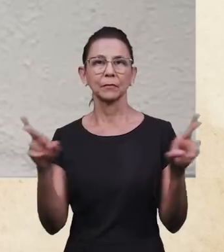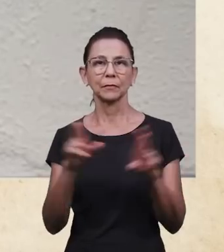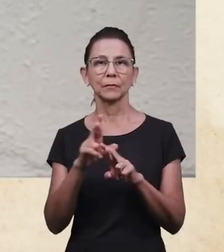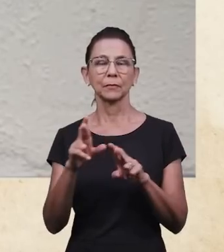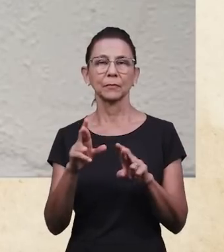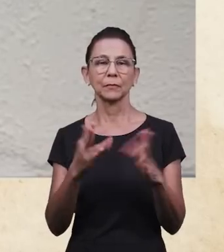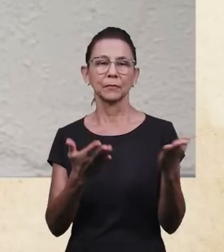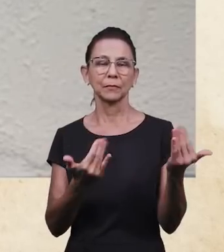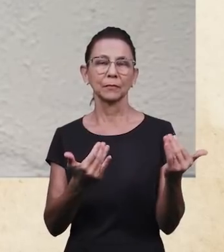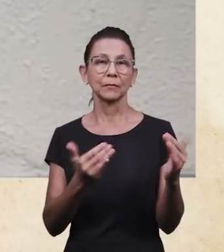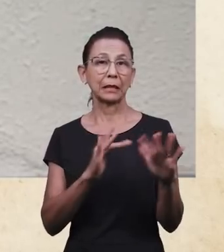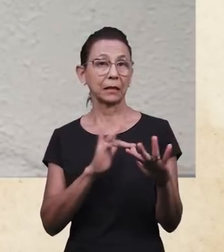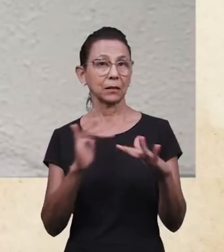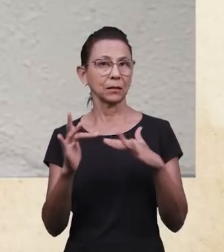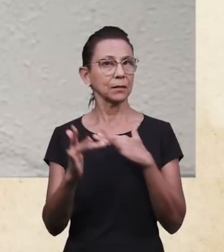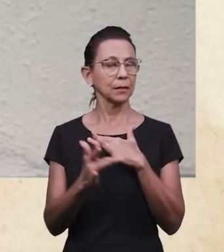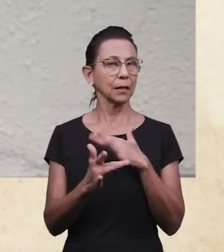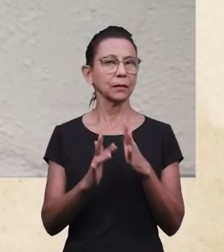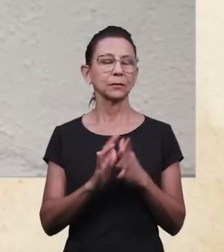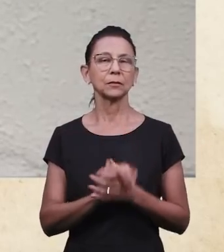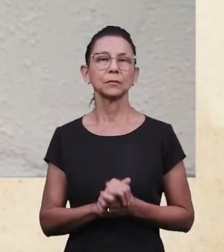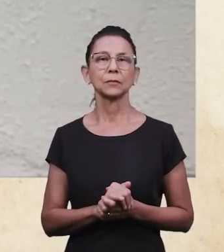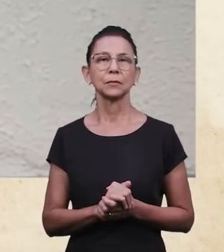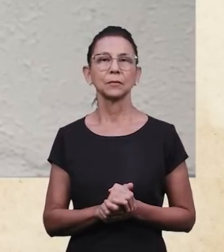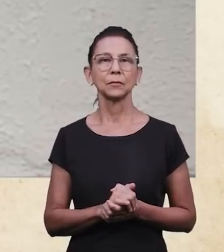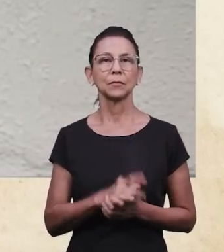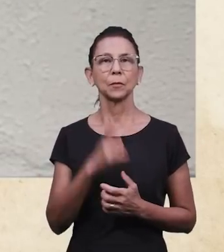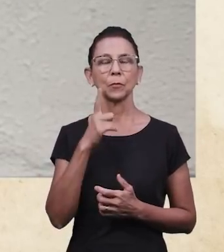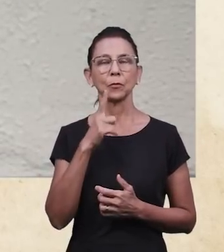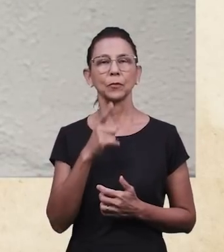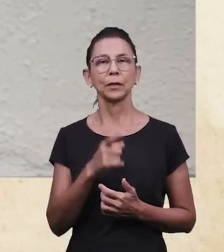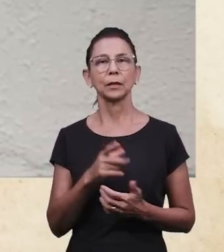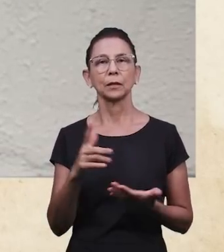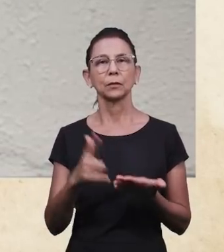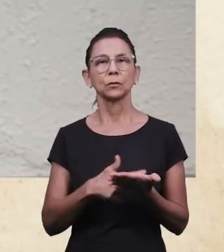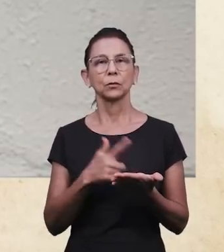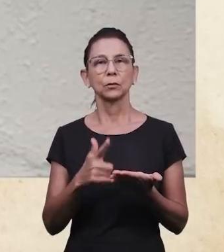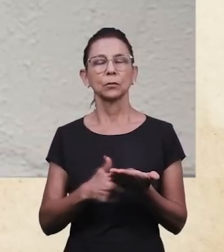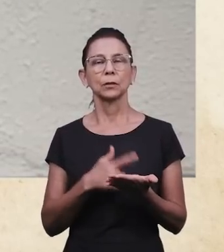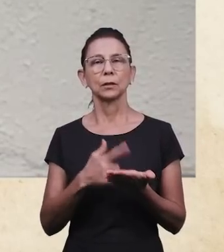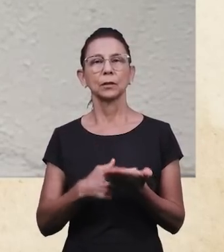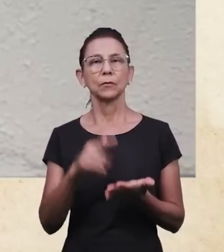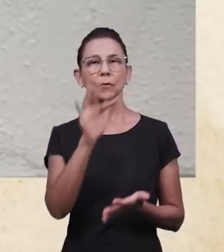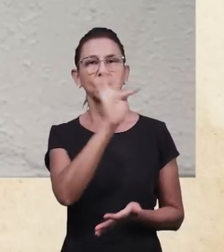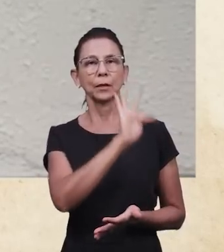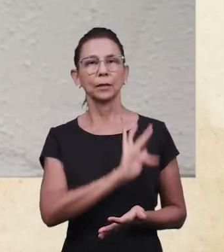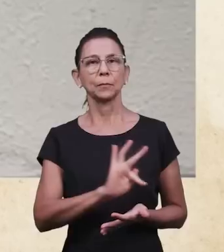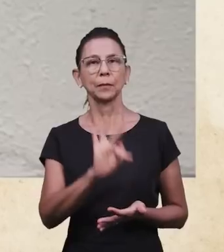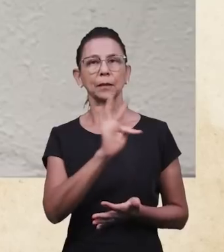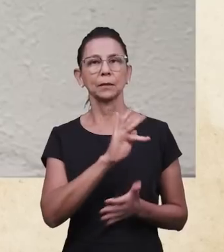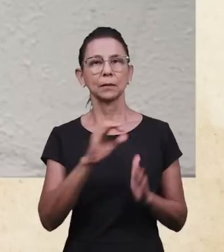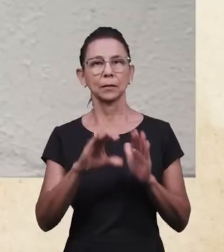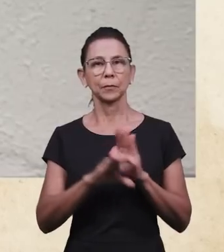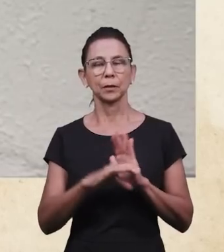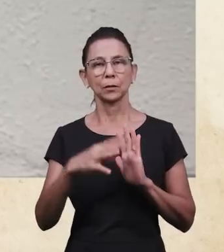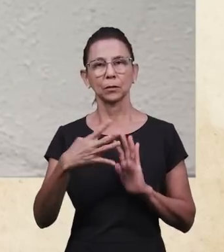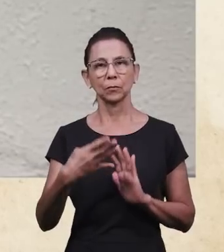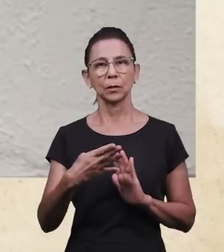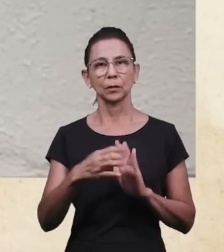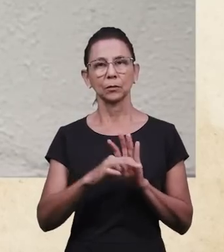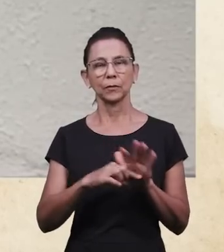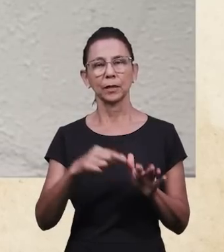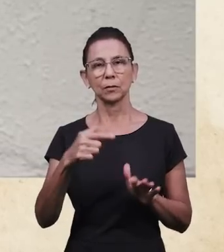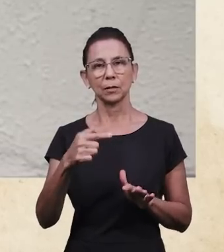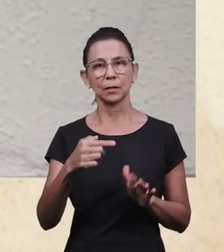4, verso 7 e 8, que diz assim: e a paz de Deus, que excede